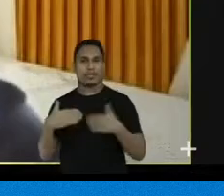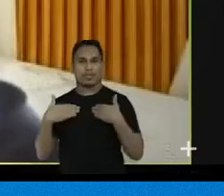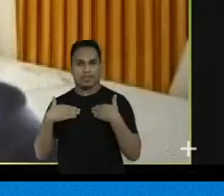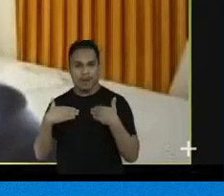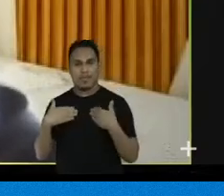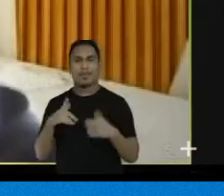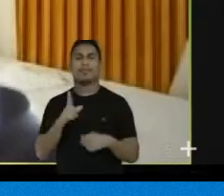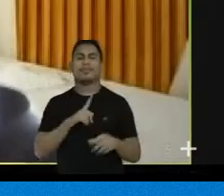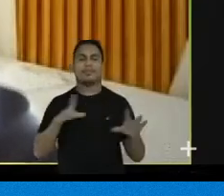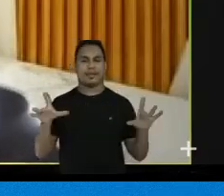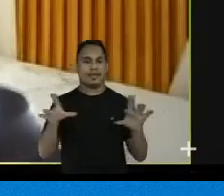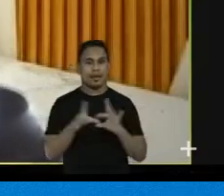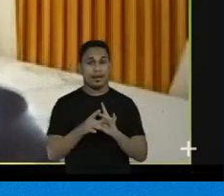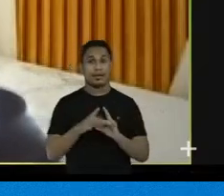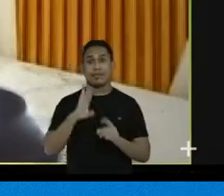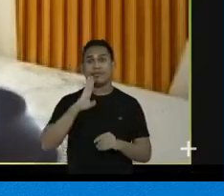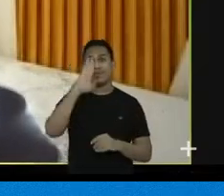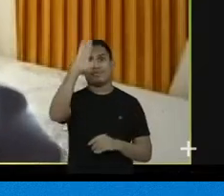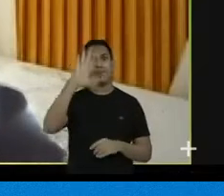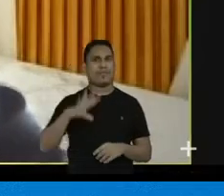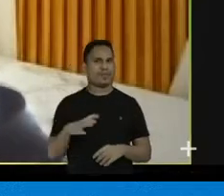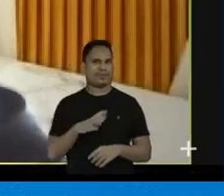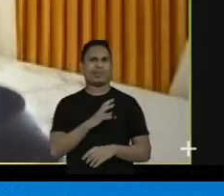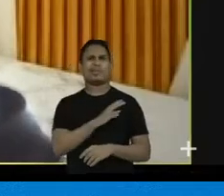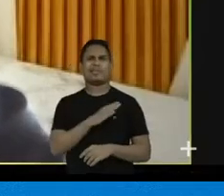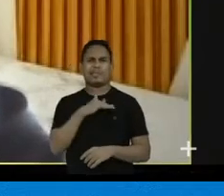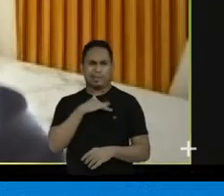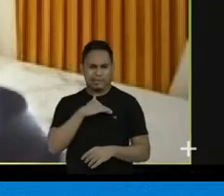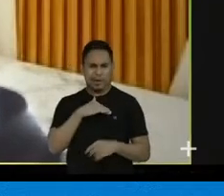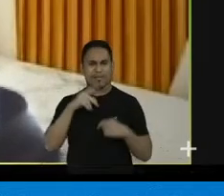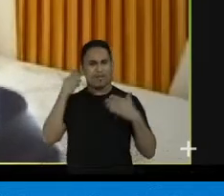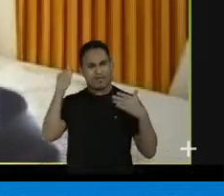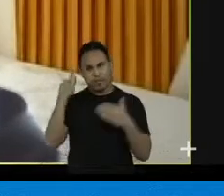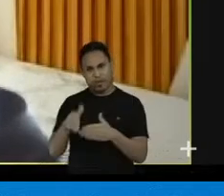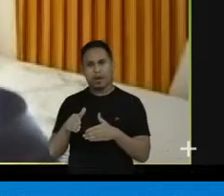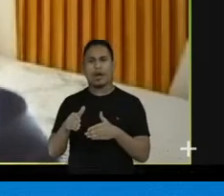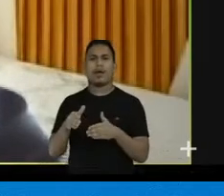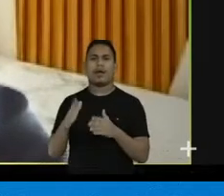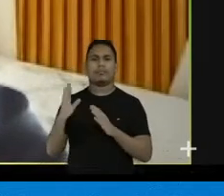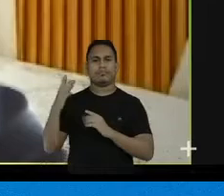mama, e esse vai ser um pouco o nosso foco durante essa